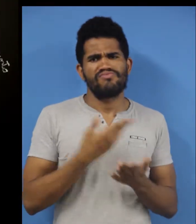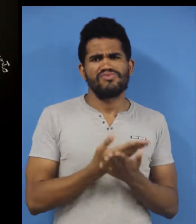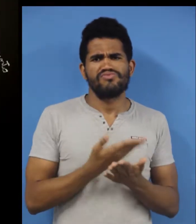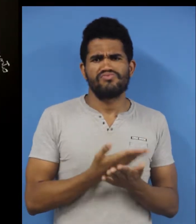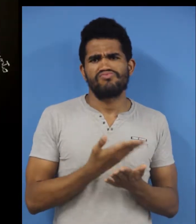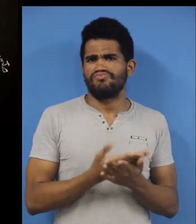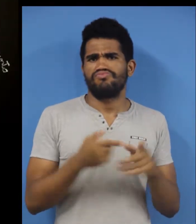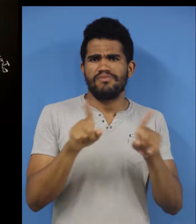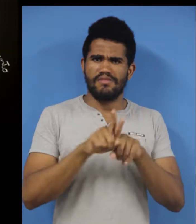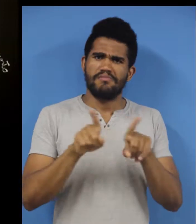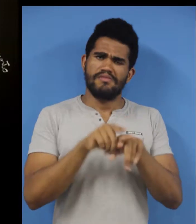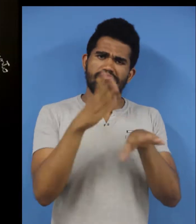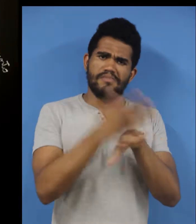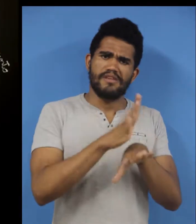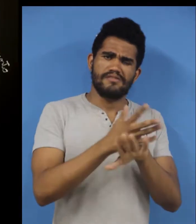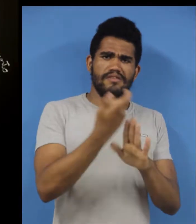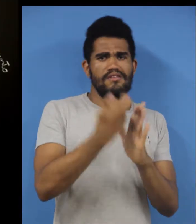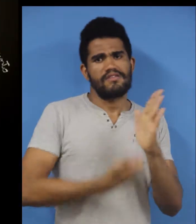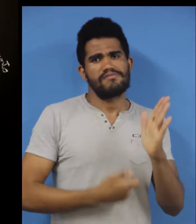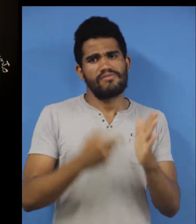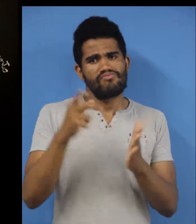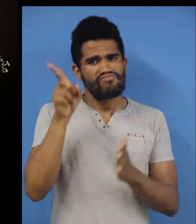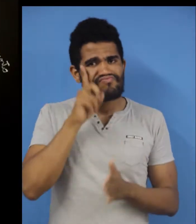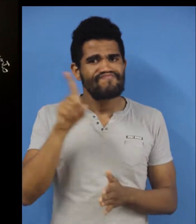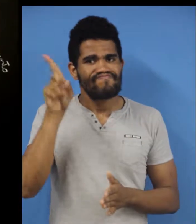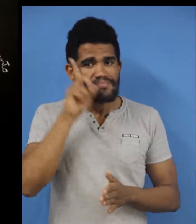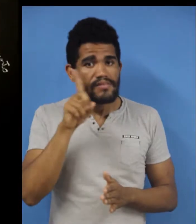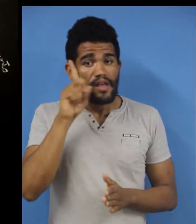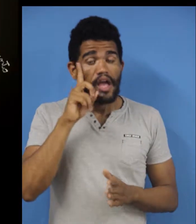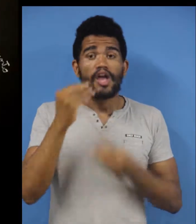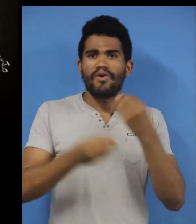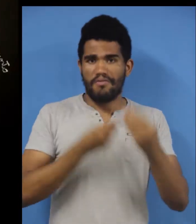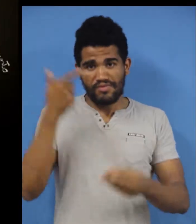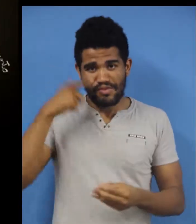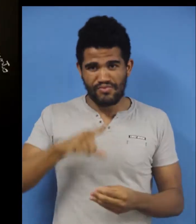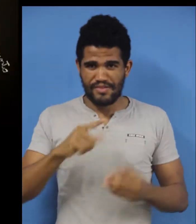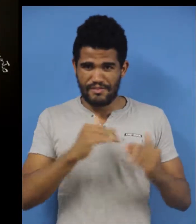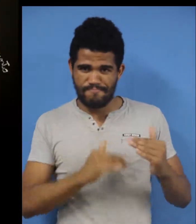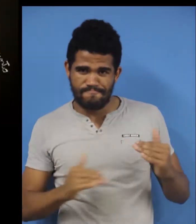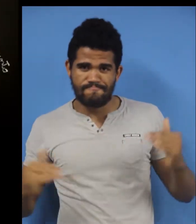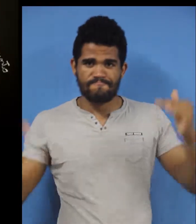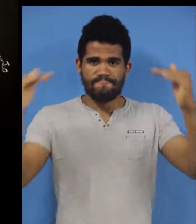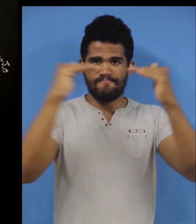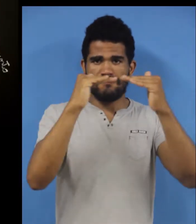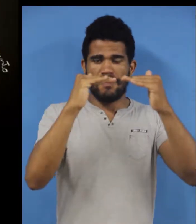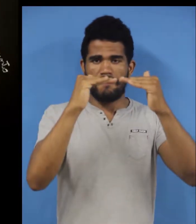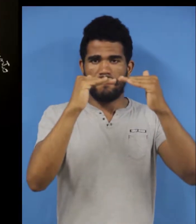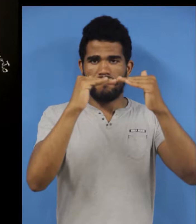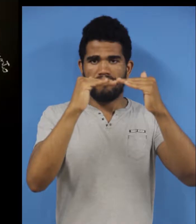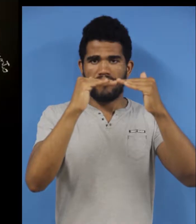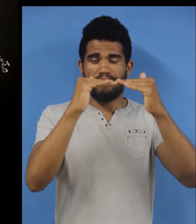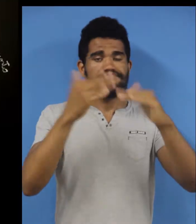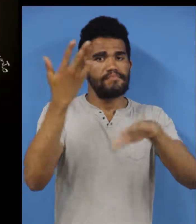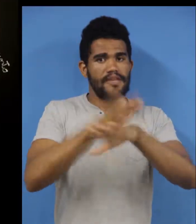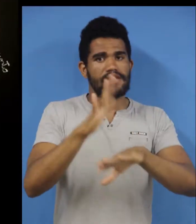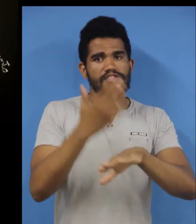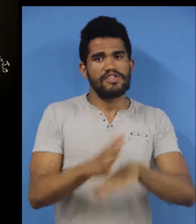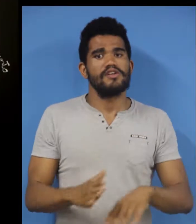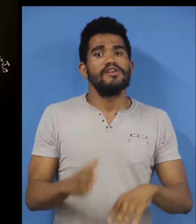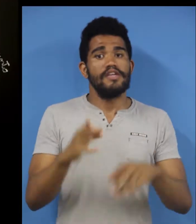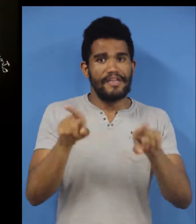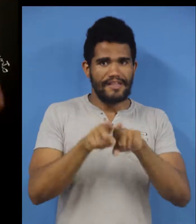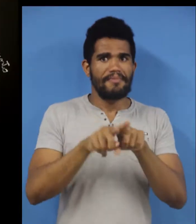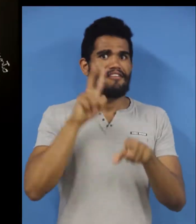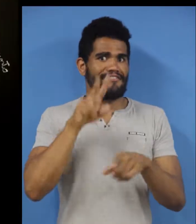estudo redação pra caraca, porque eu pratico. E adivinha como é que você vai alcançar um nível textual desse?